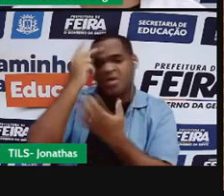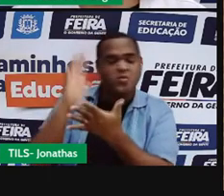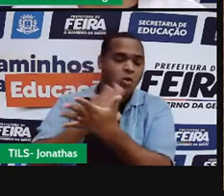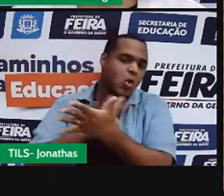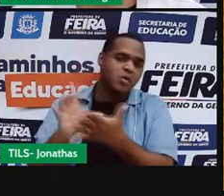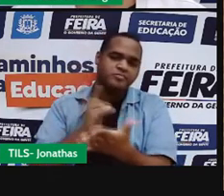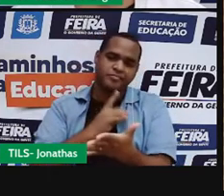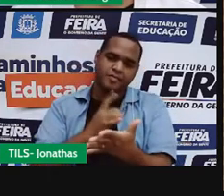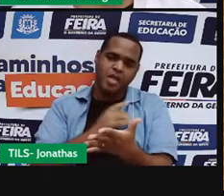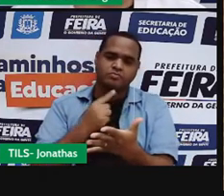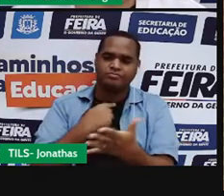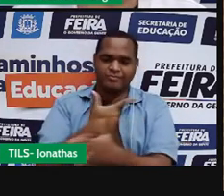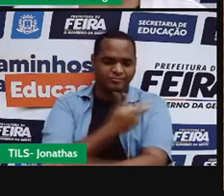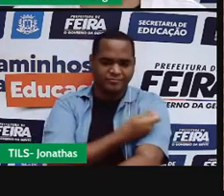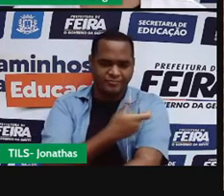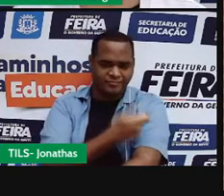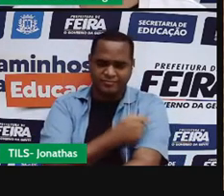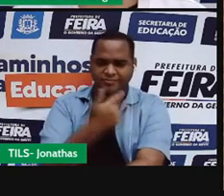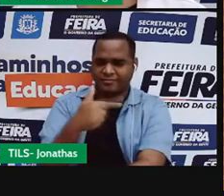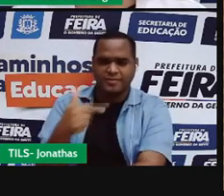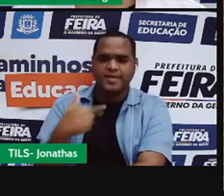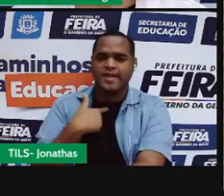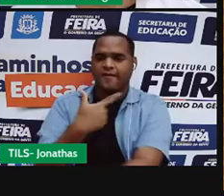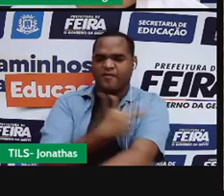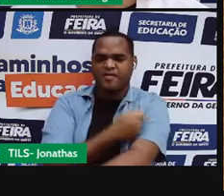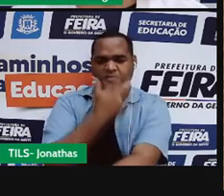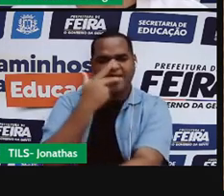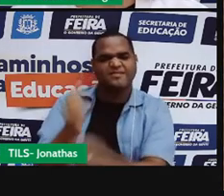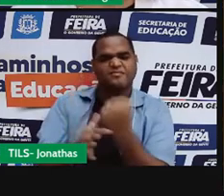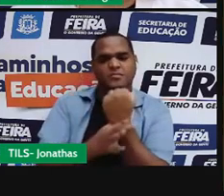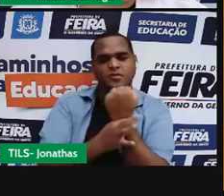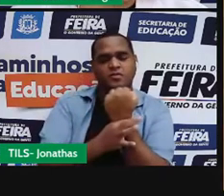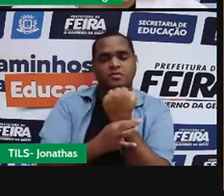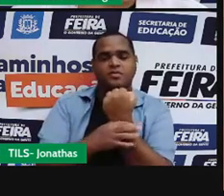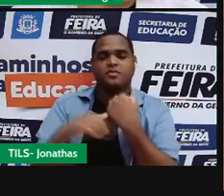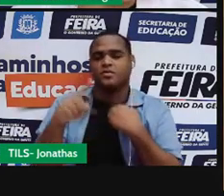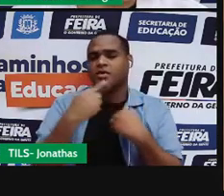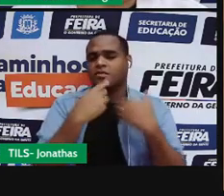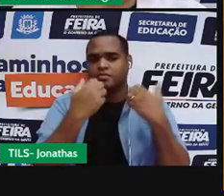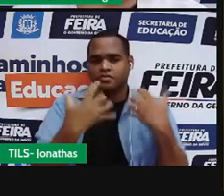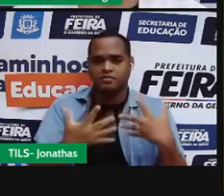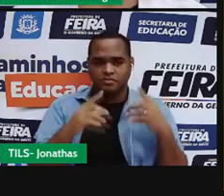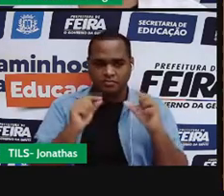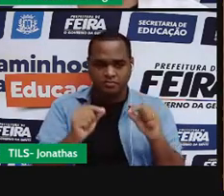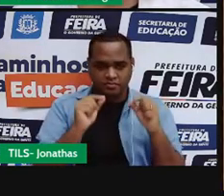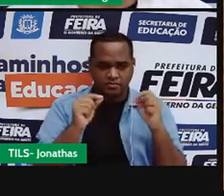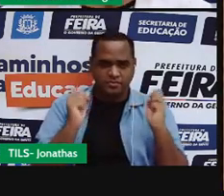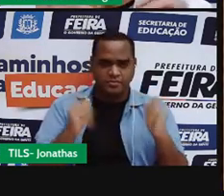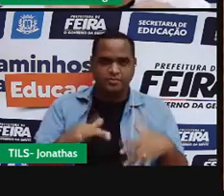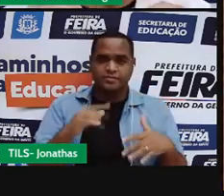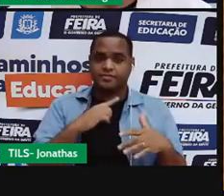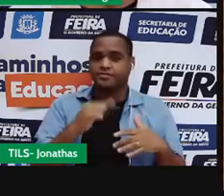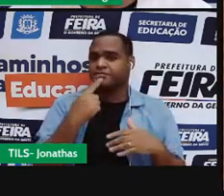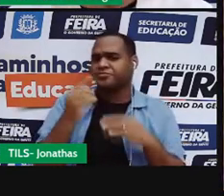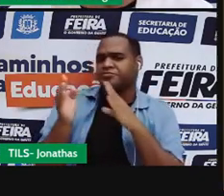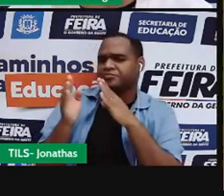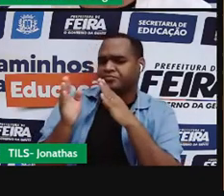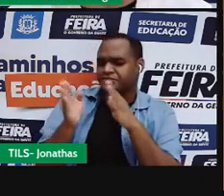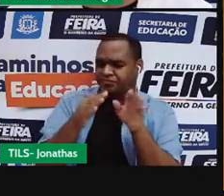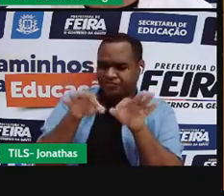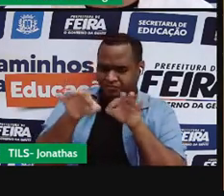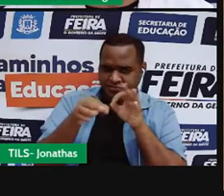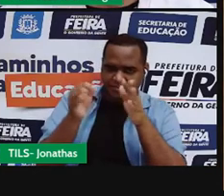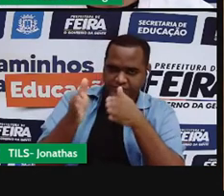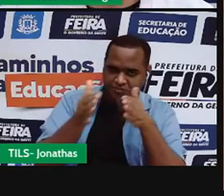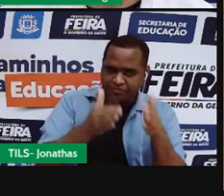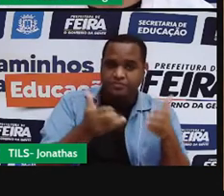têm medo da vacinação, acham que a vacina não é segura, mas a gente está aqui também para mostrar para vocês que o protocolo para a